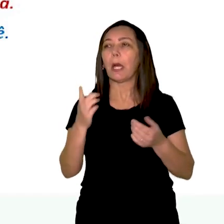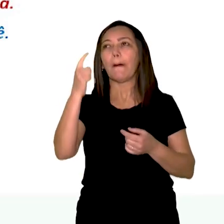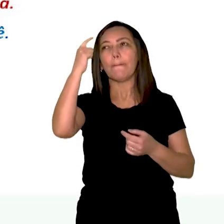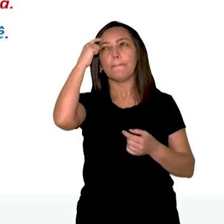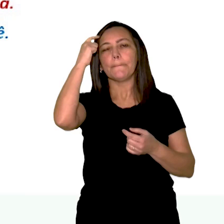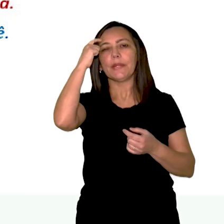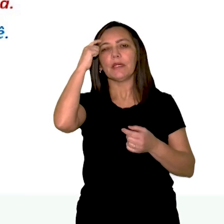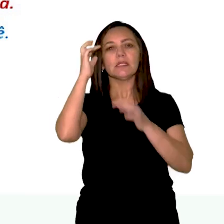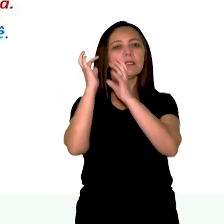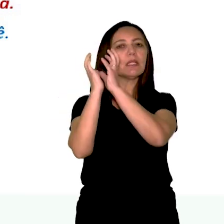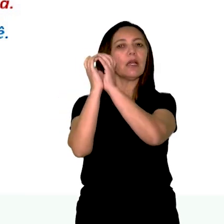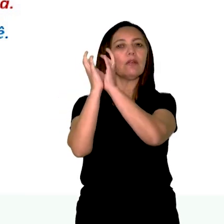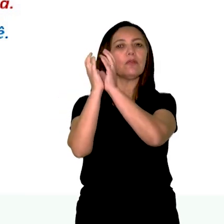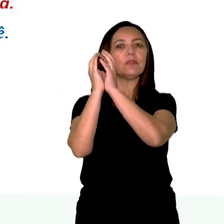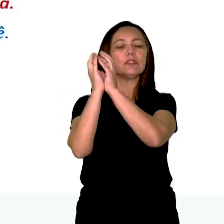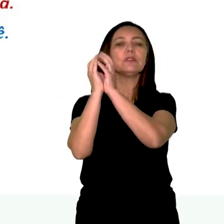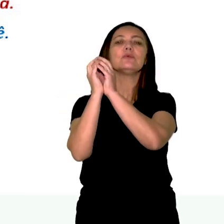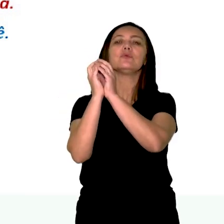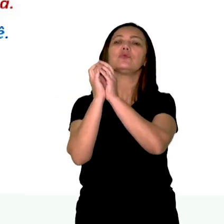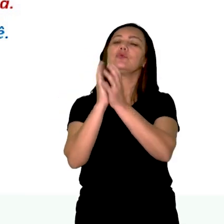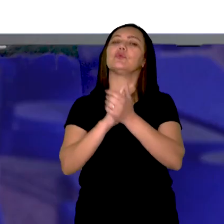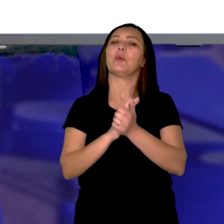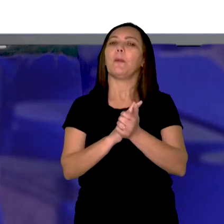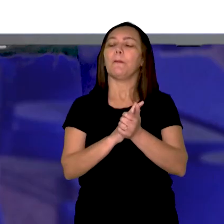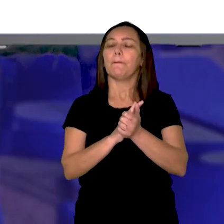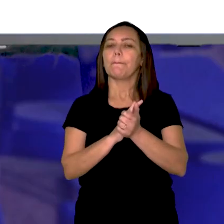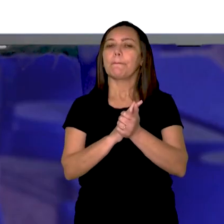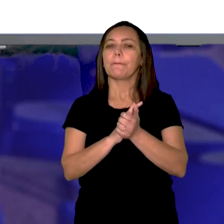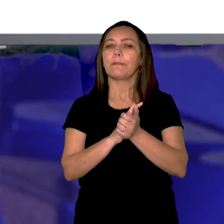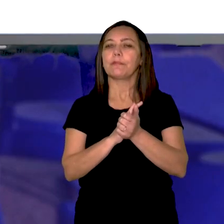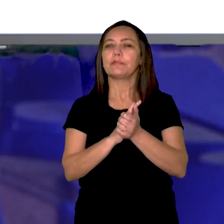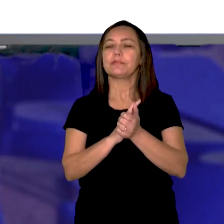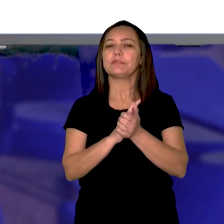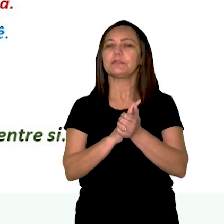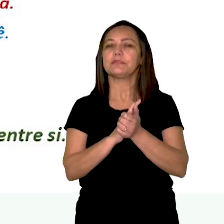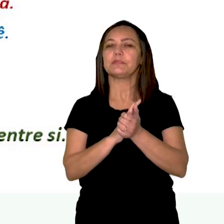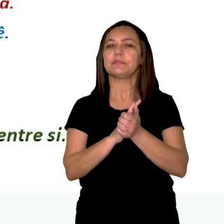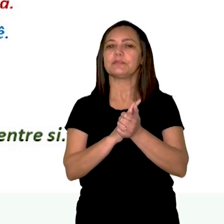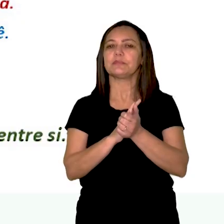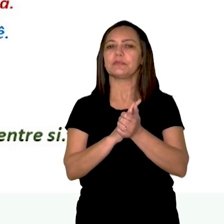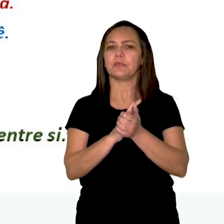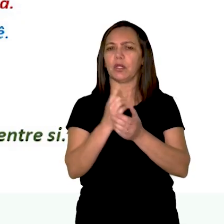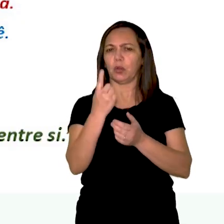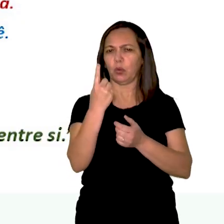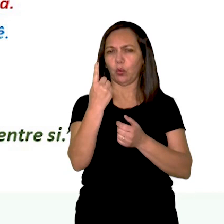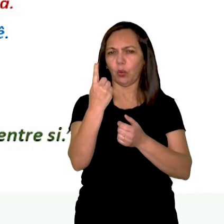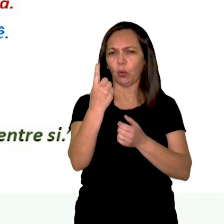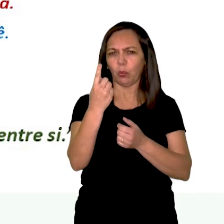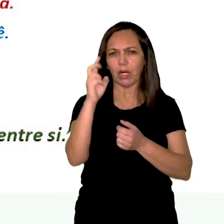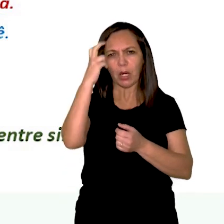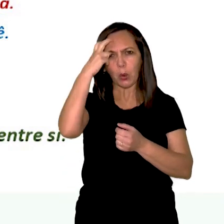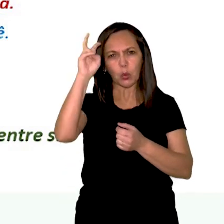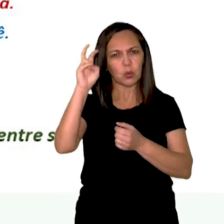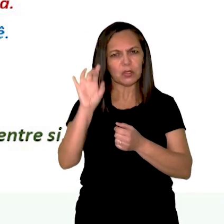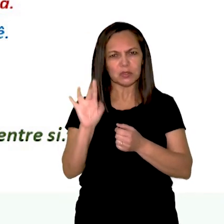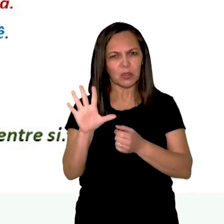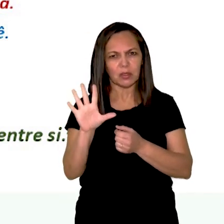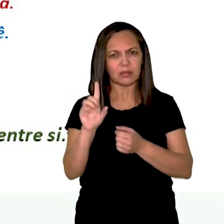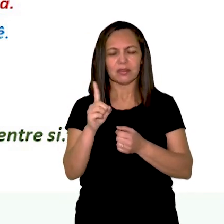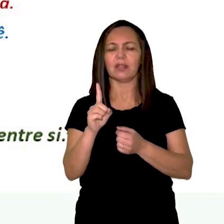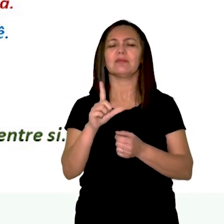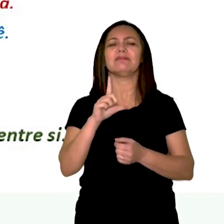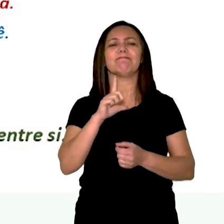no seguinte, finalizando esse primeiro ponto. Não há uma só cultura,